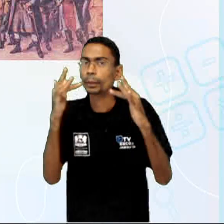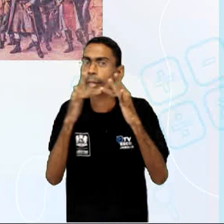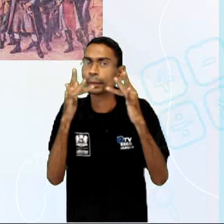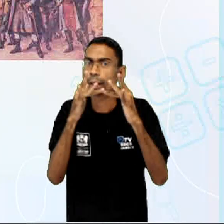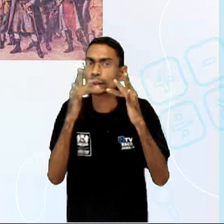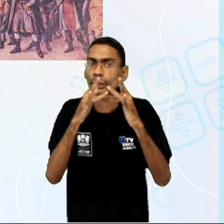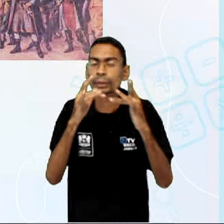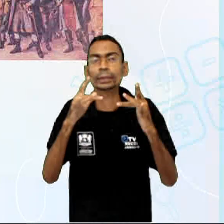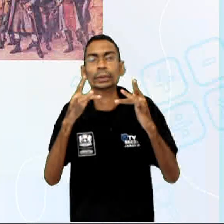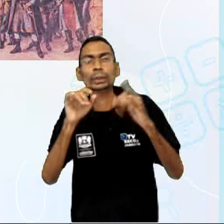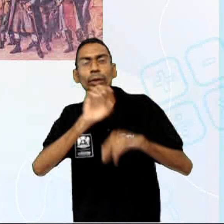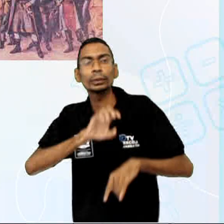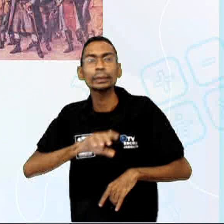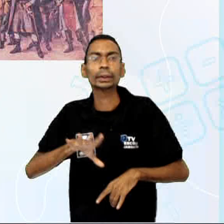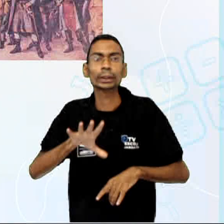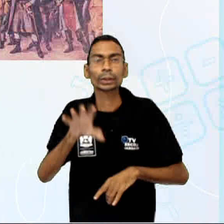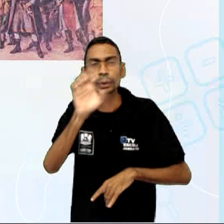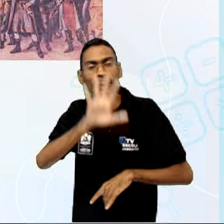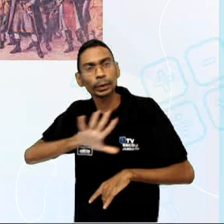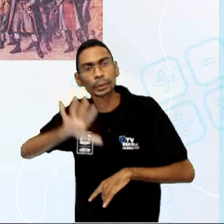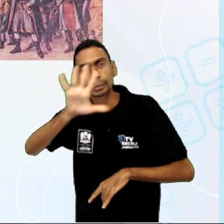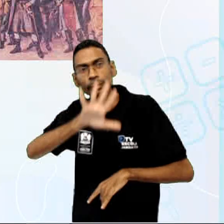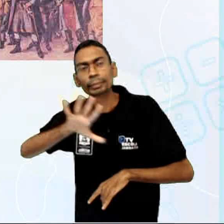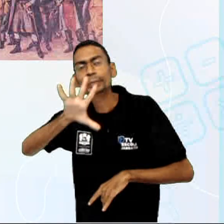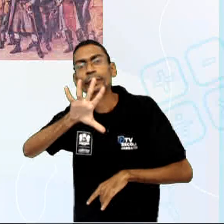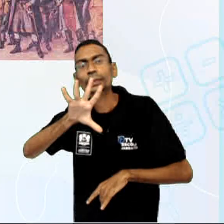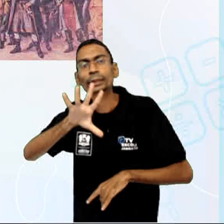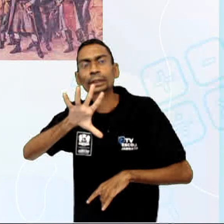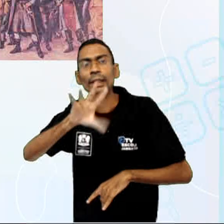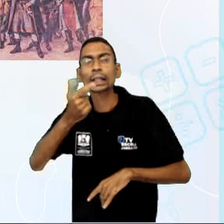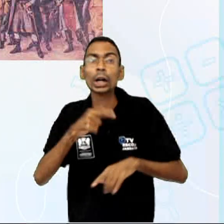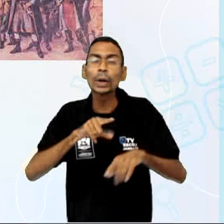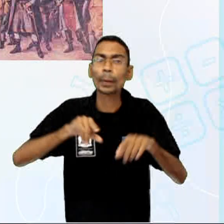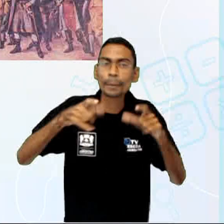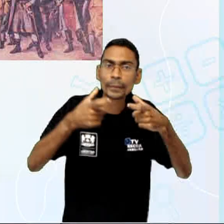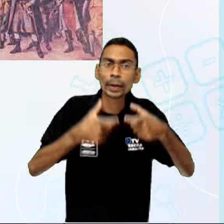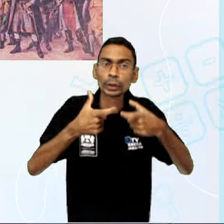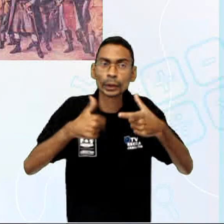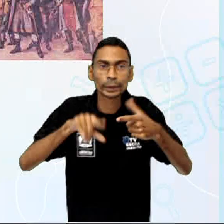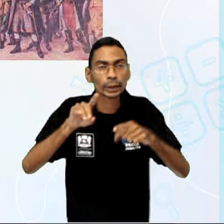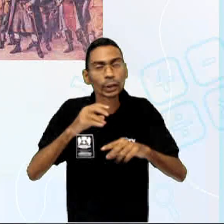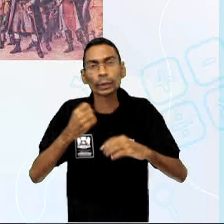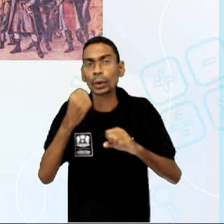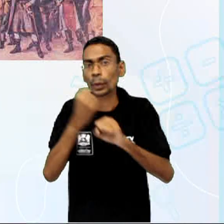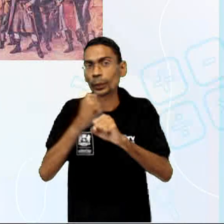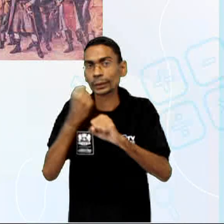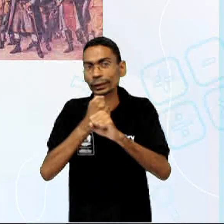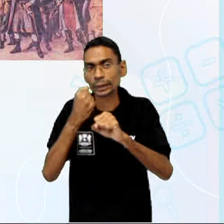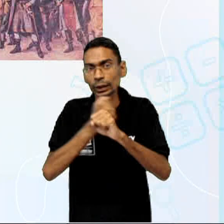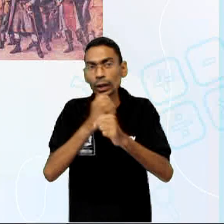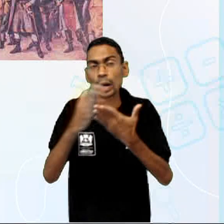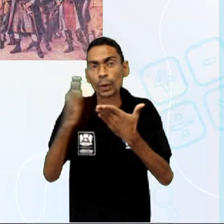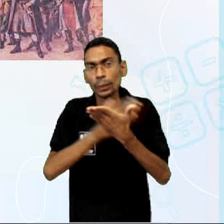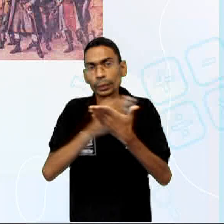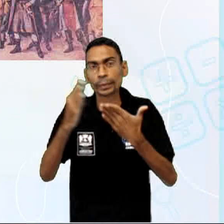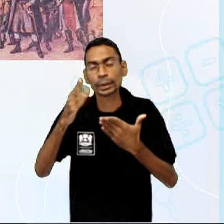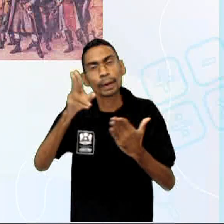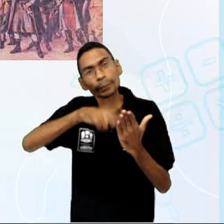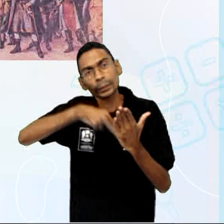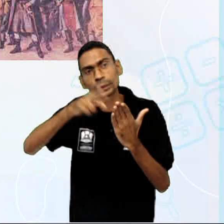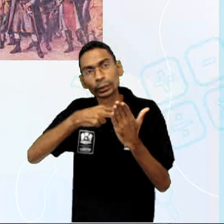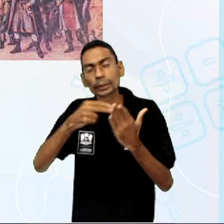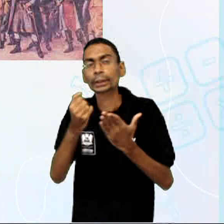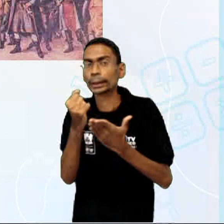europeus, os habitantes primitivos das terras, né? Algumas construções, algumas pinturas, algumas